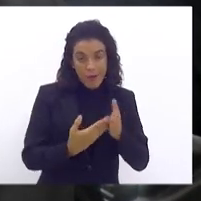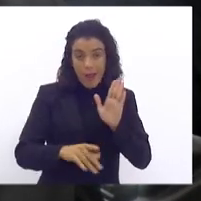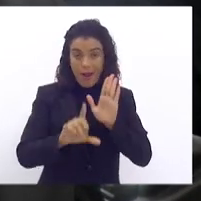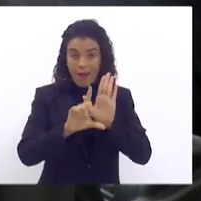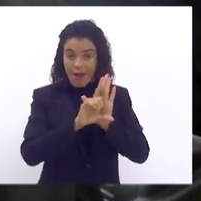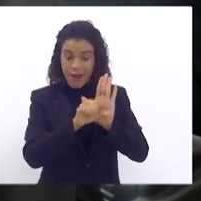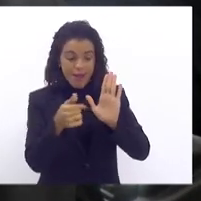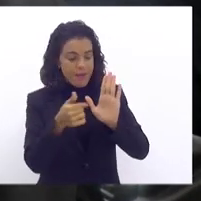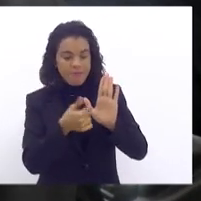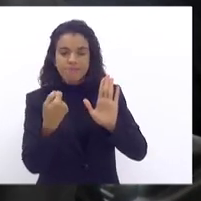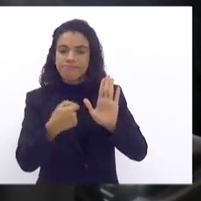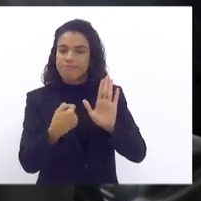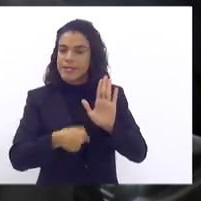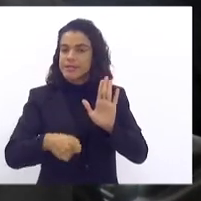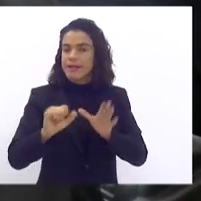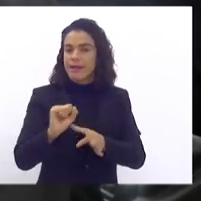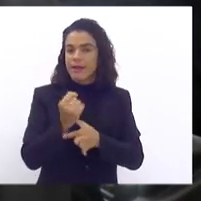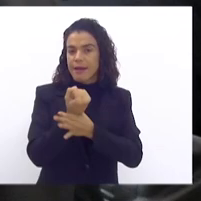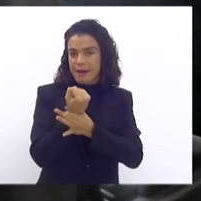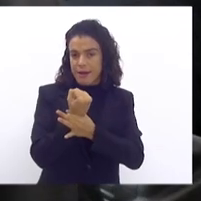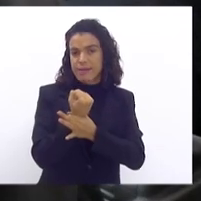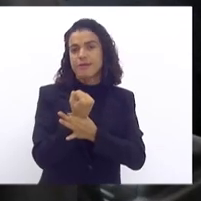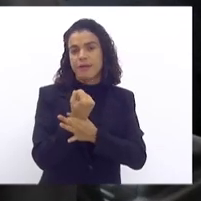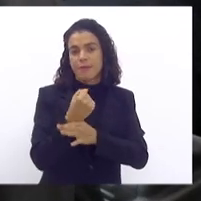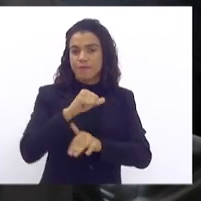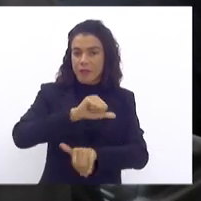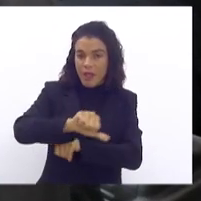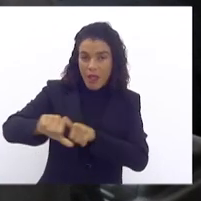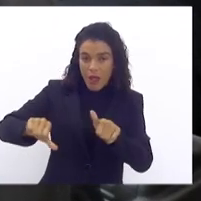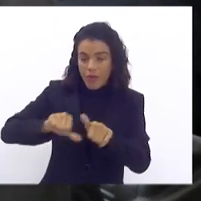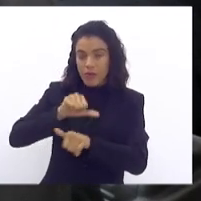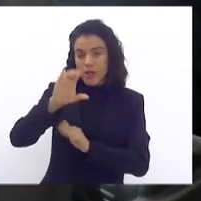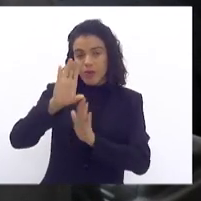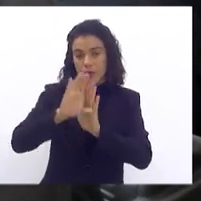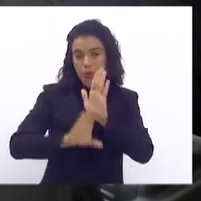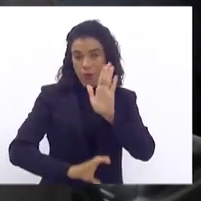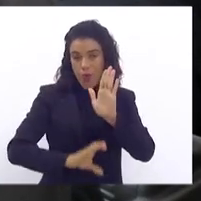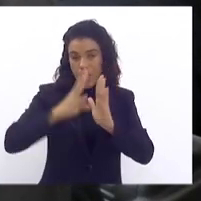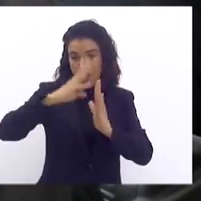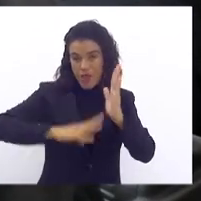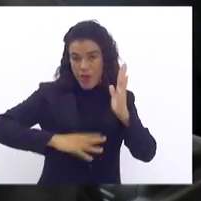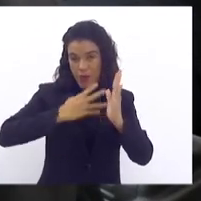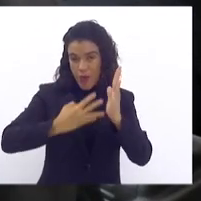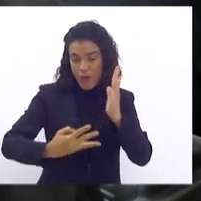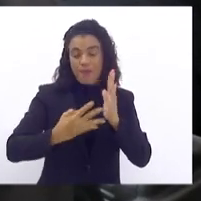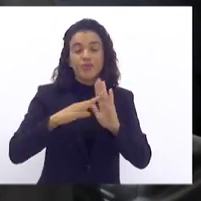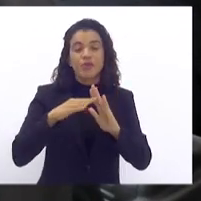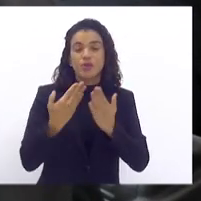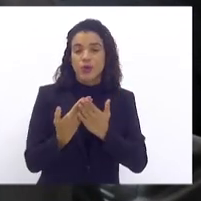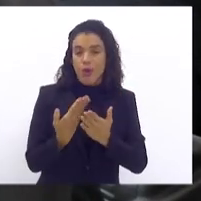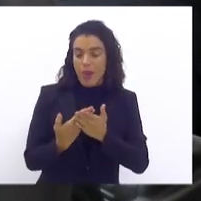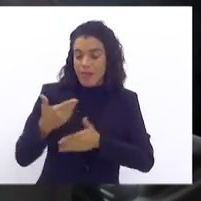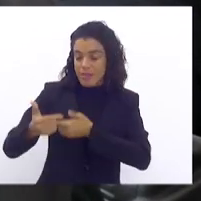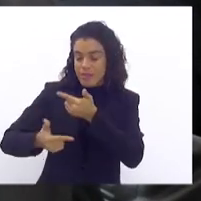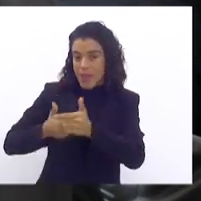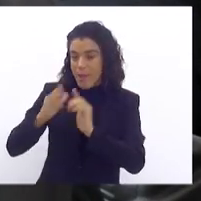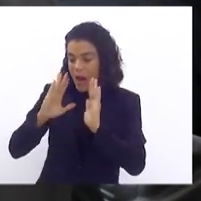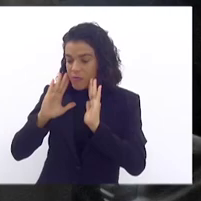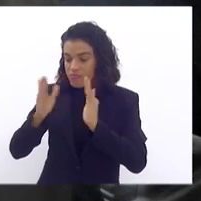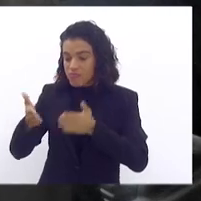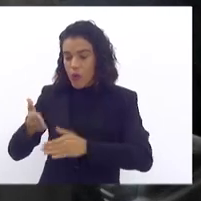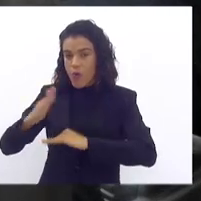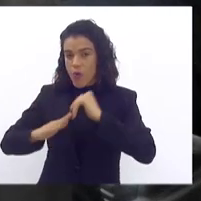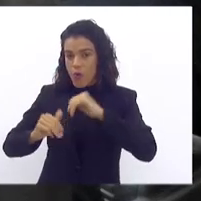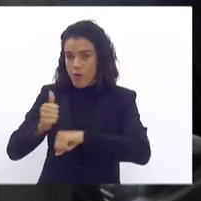tem que prever essa parte de prevenção, alterando os currículos escolares, trabalhando com os profissionais também,